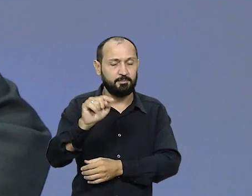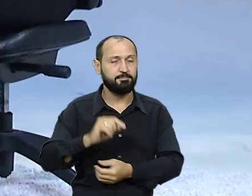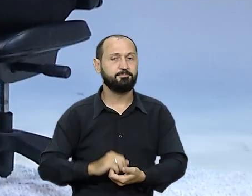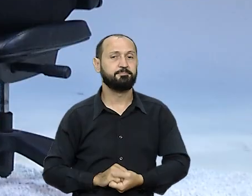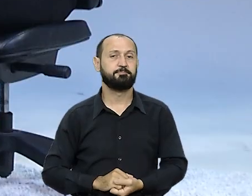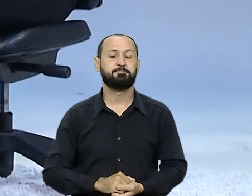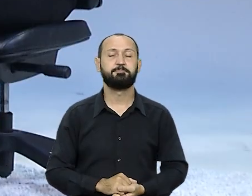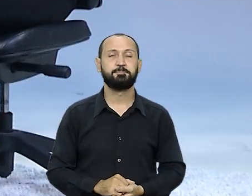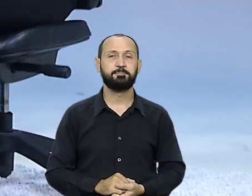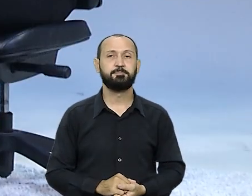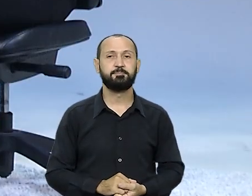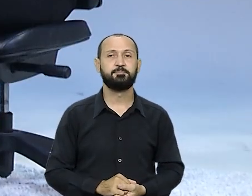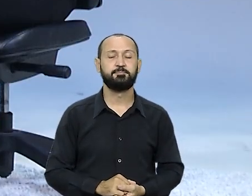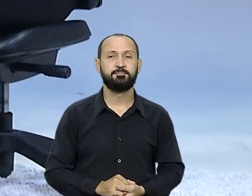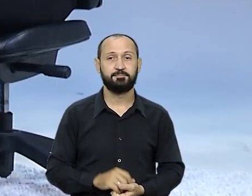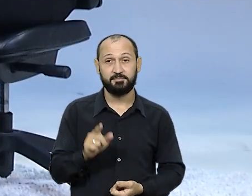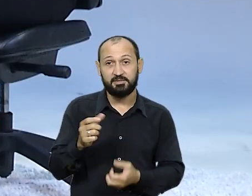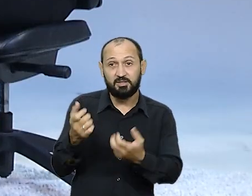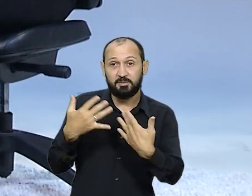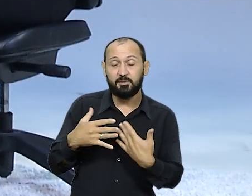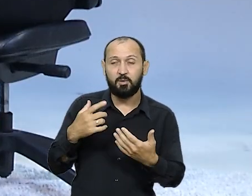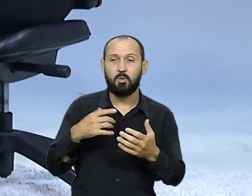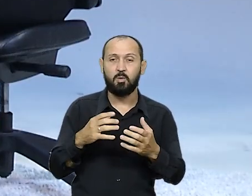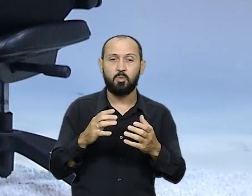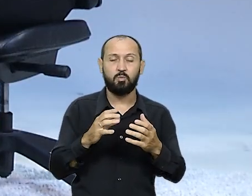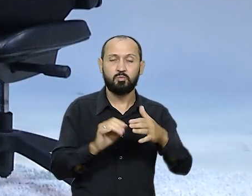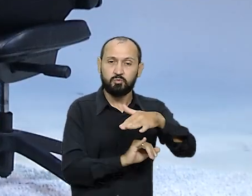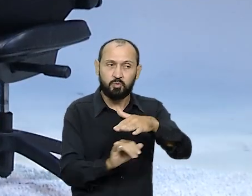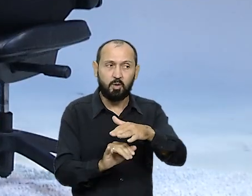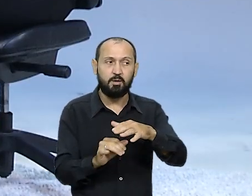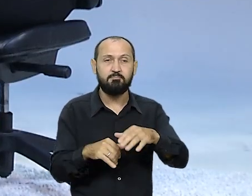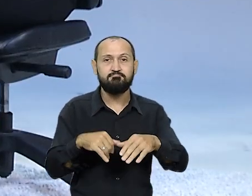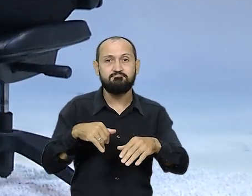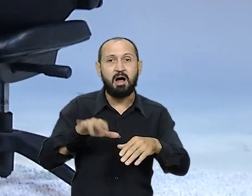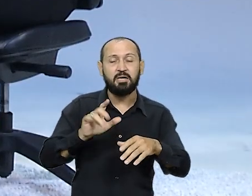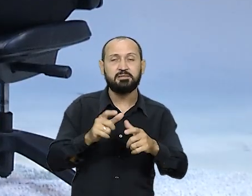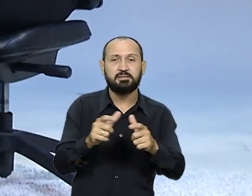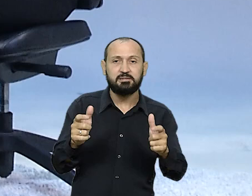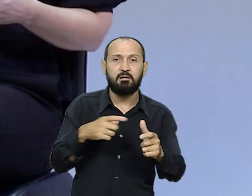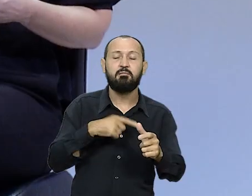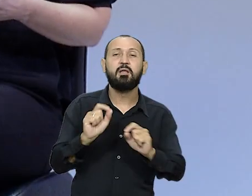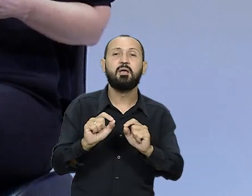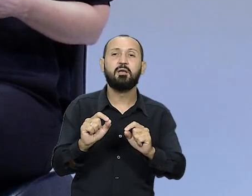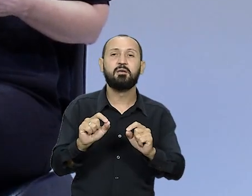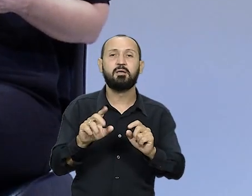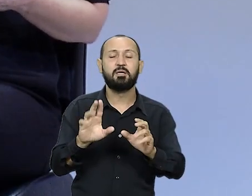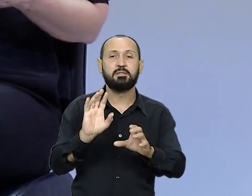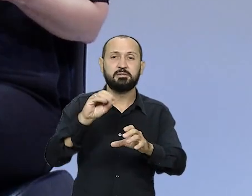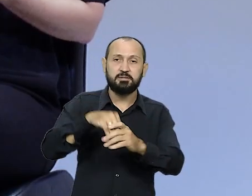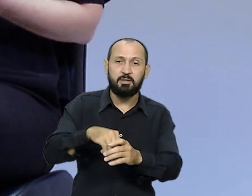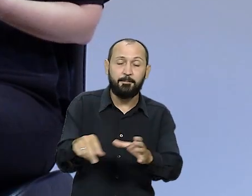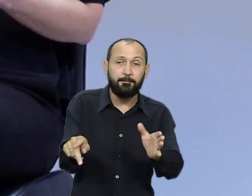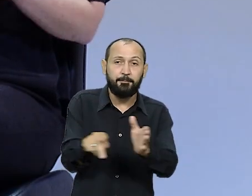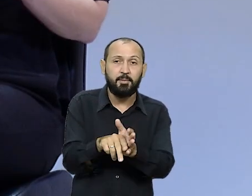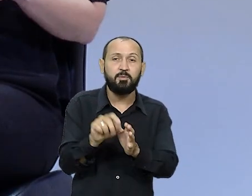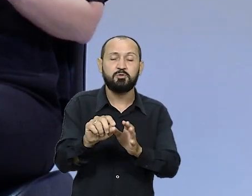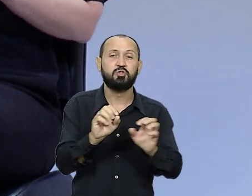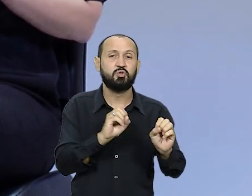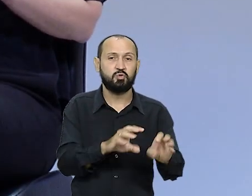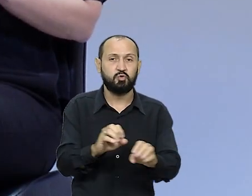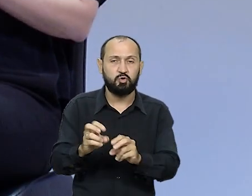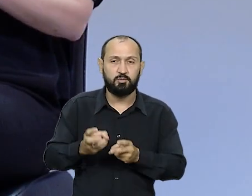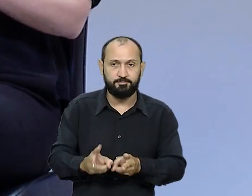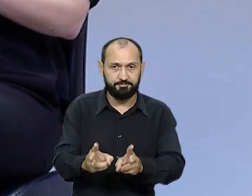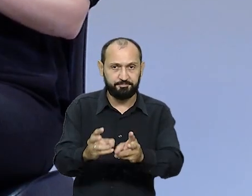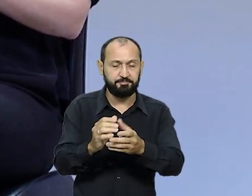implementar lá? Como você falou, todos os órgãos, ou pelo menos a sua maioria, tem esse setor, essa parte